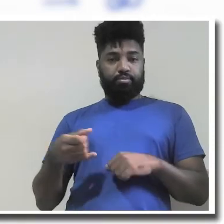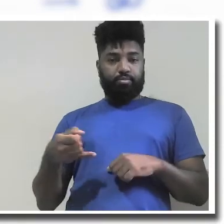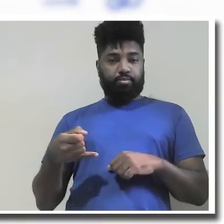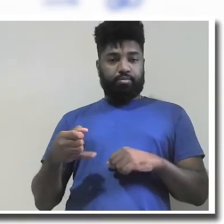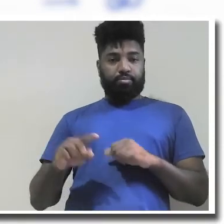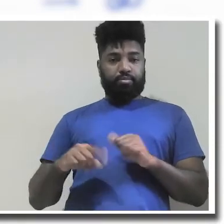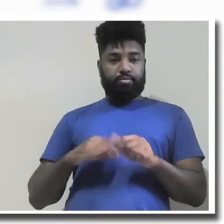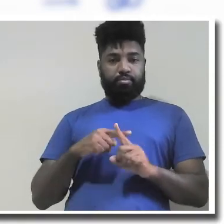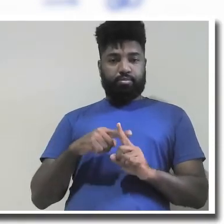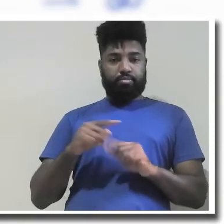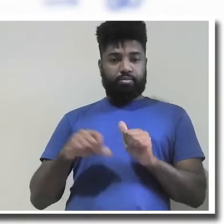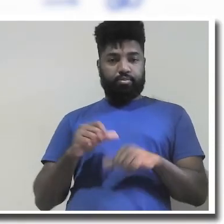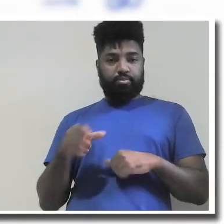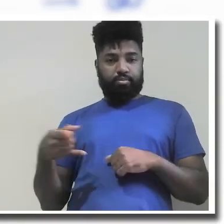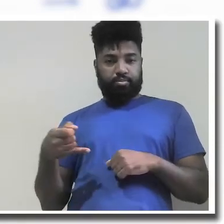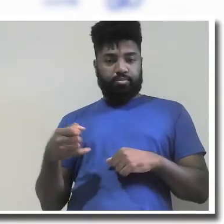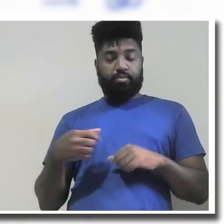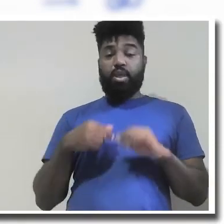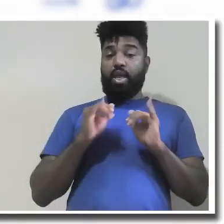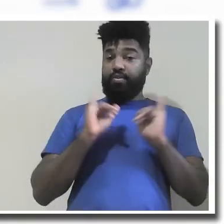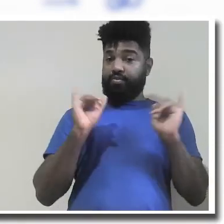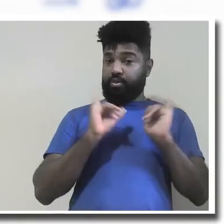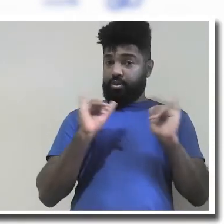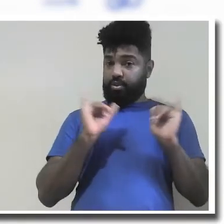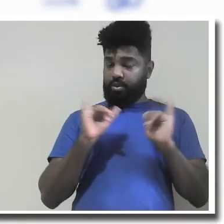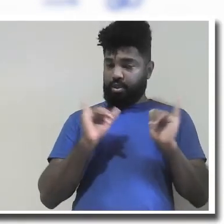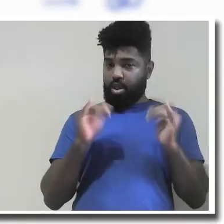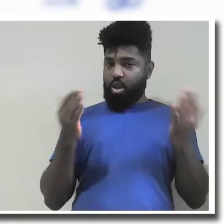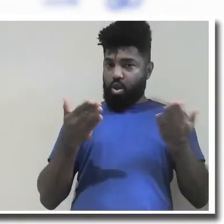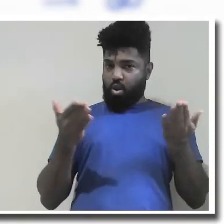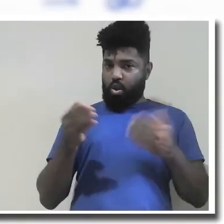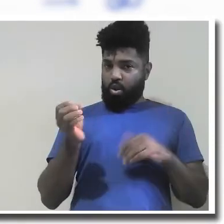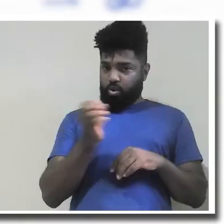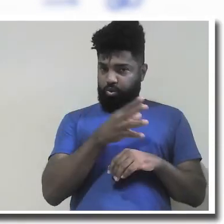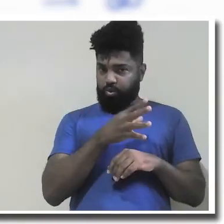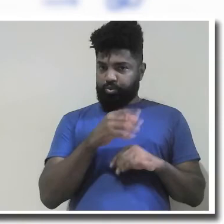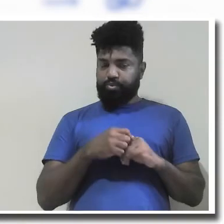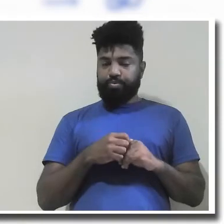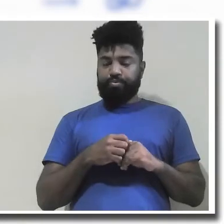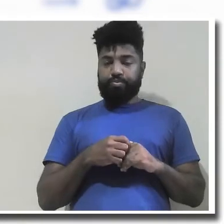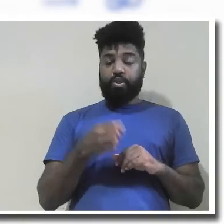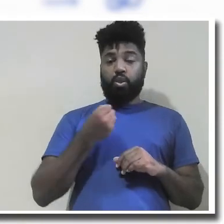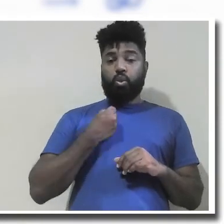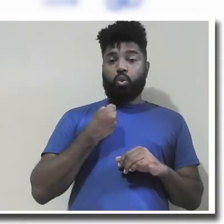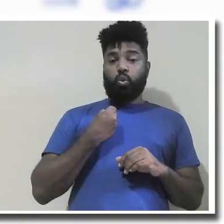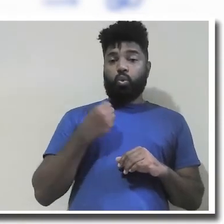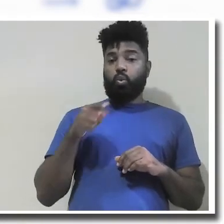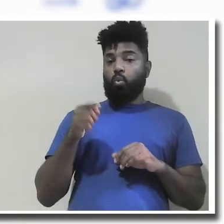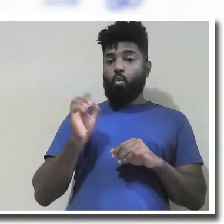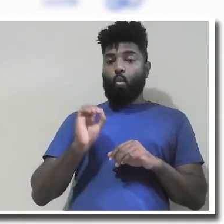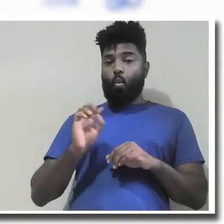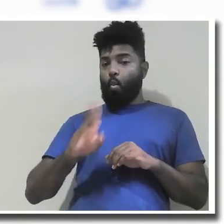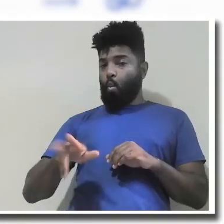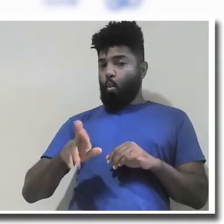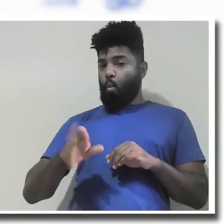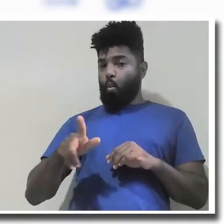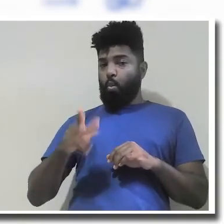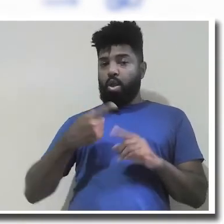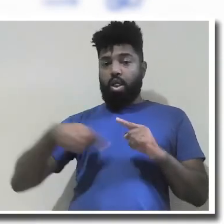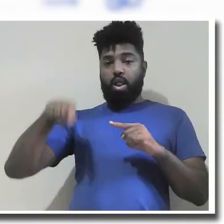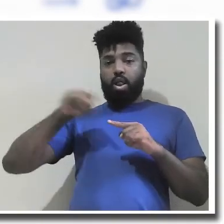agora que não disse ainda durante a videoaula. Qualquer valor não nulo elevado a 0